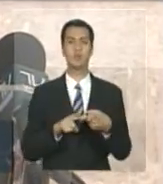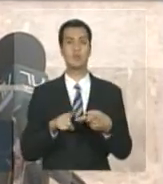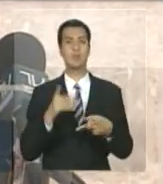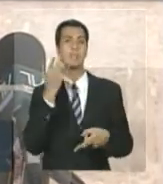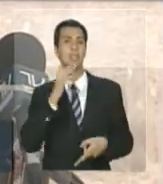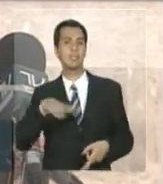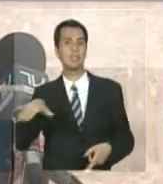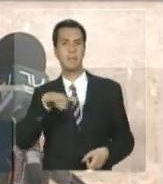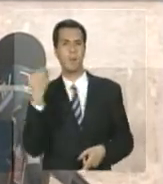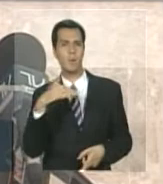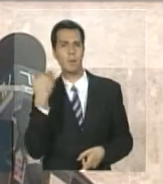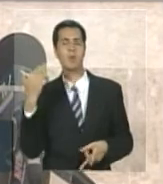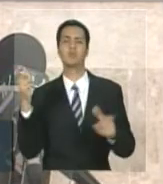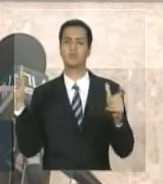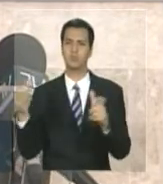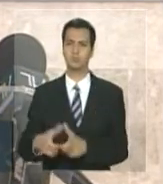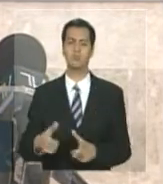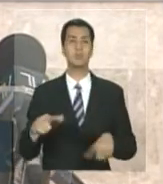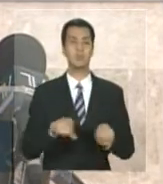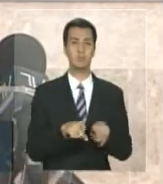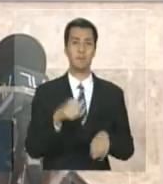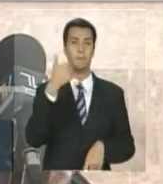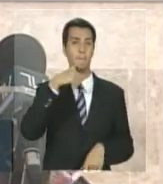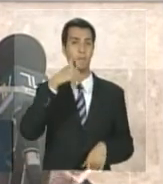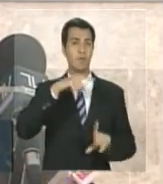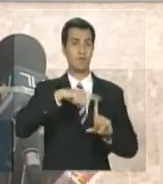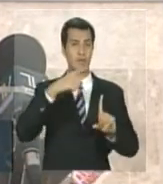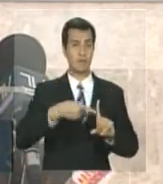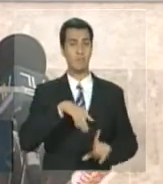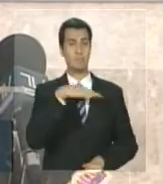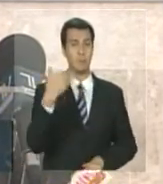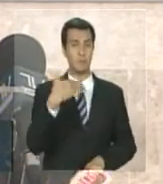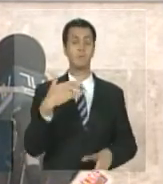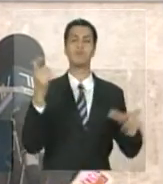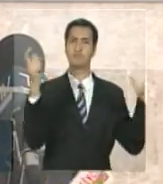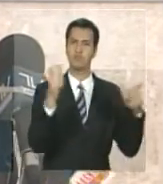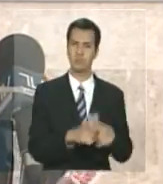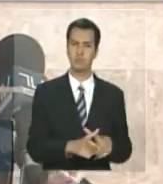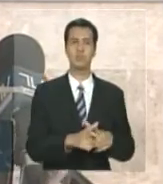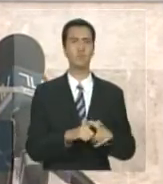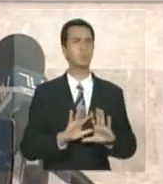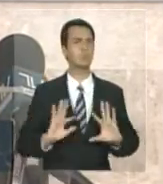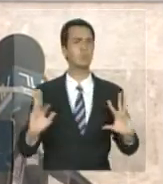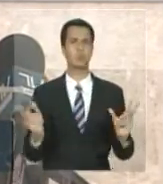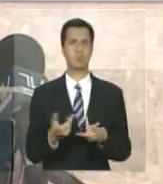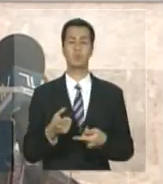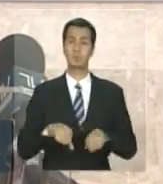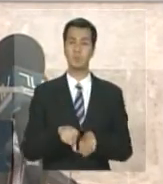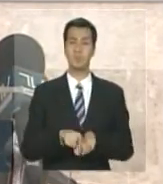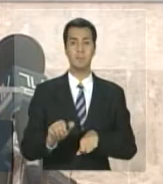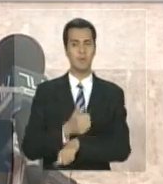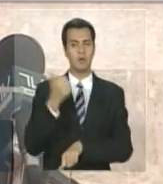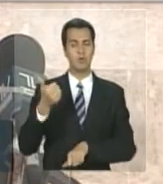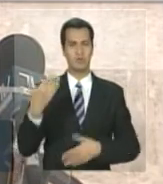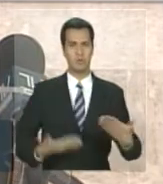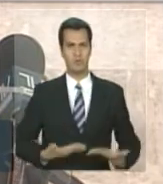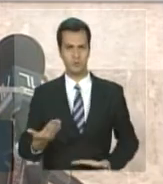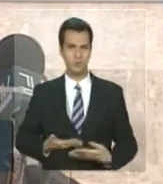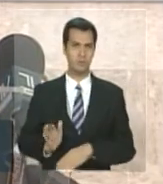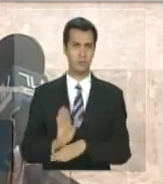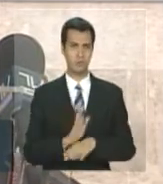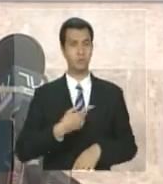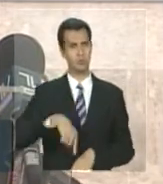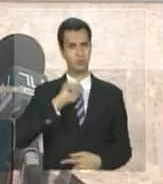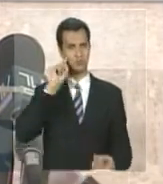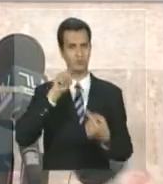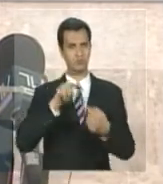estamos melhorando não só a desigualdade do ponto de vista de renda, mas de acesso aos serviços públicos. E queremos e temos ainda muito a avançar, e essa é a nossa tarefa